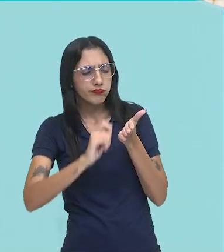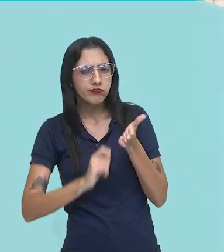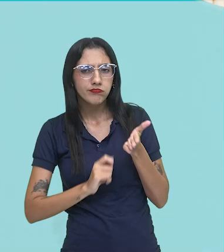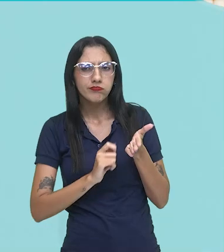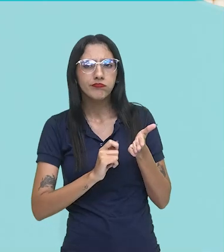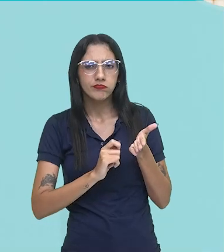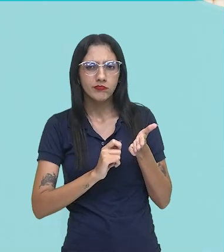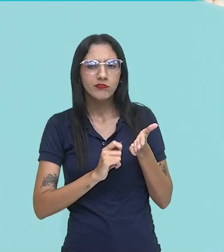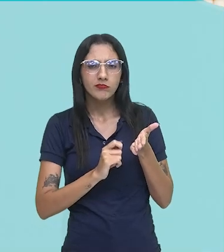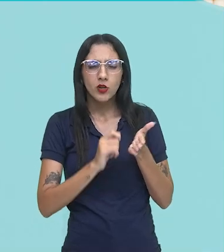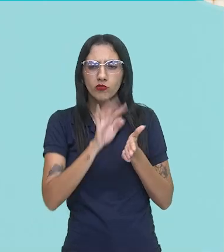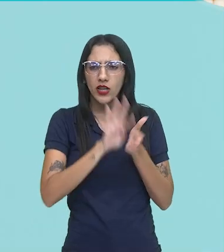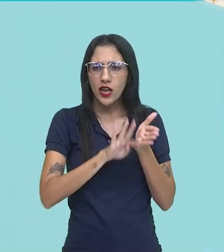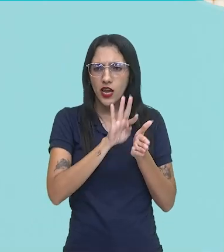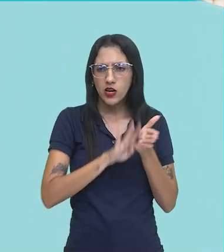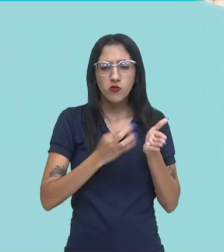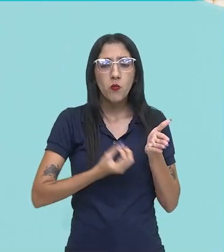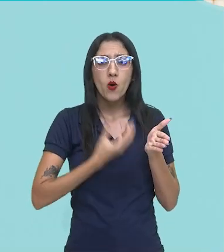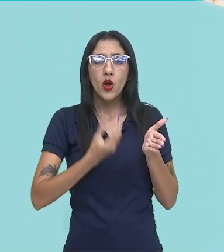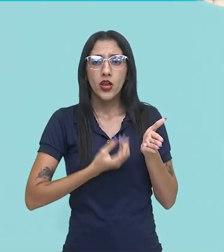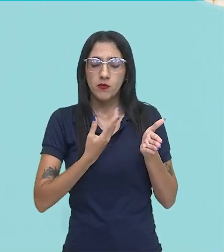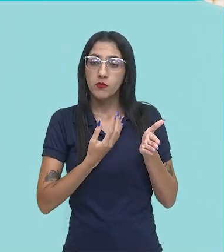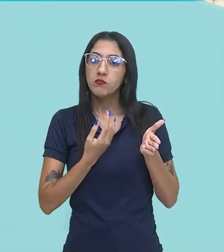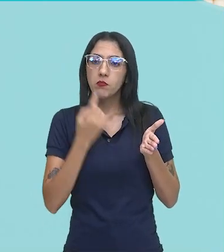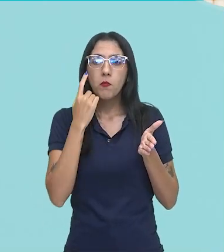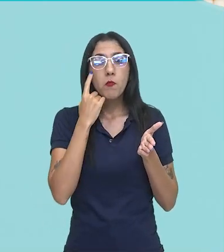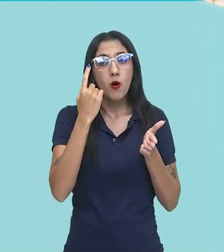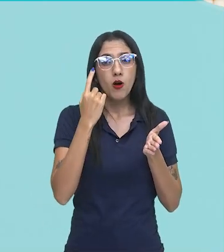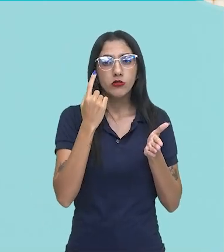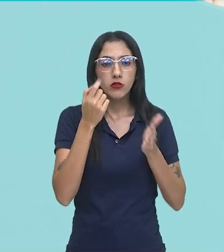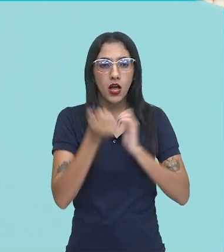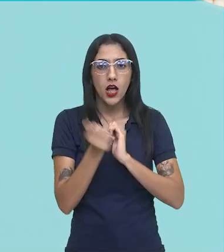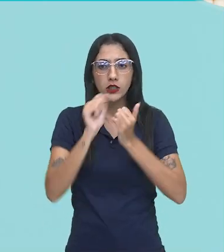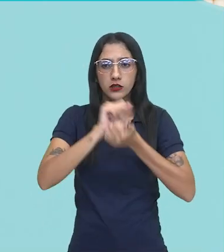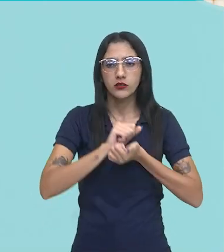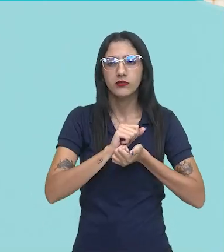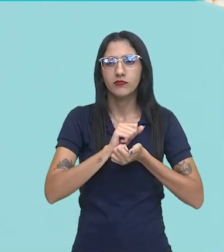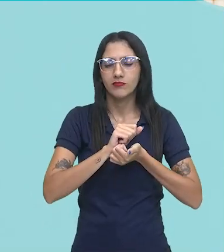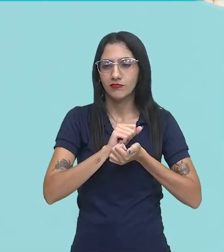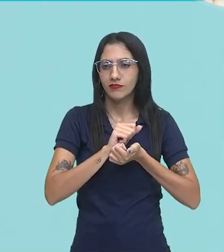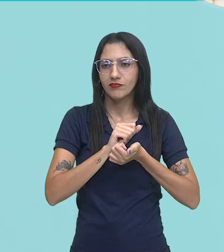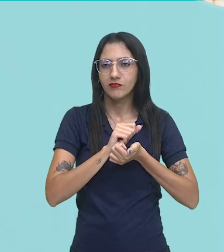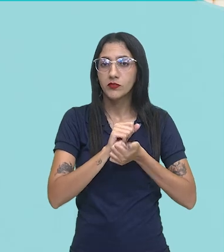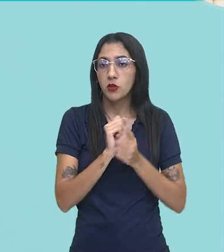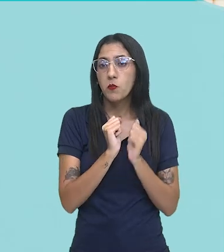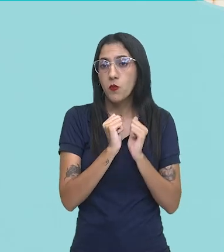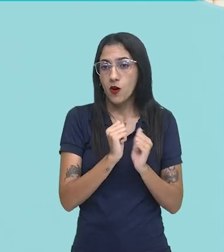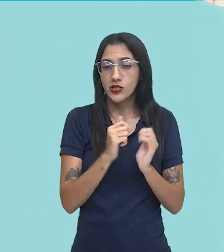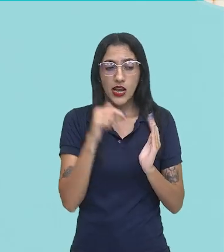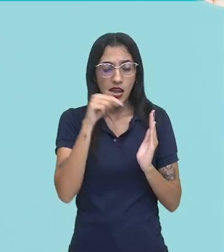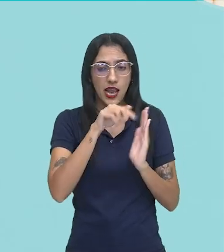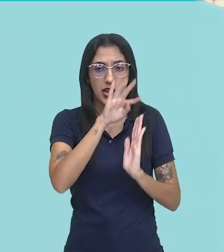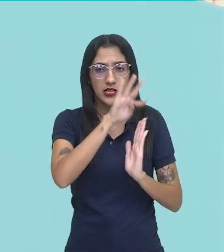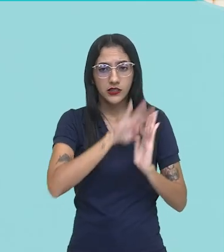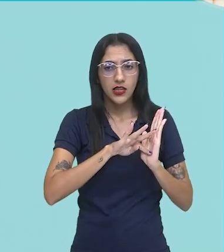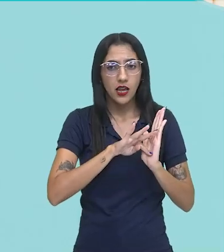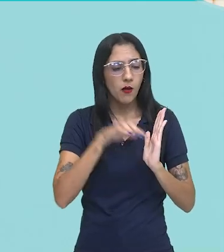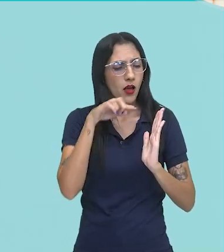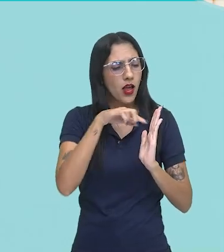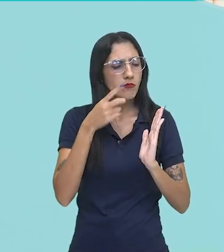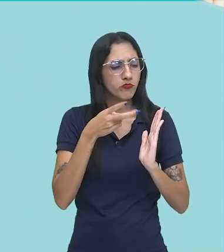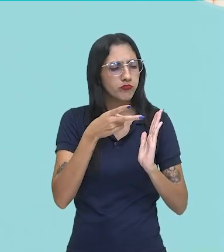posso, né, criar o eu lírico masculino. Ele vai falar lá no poema